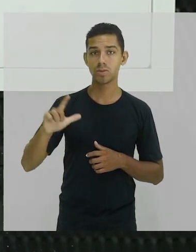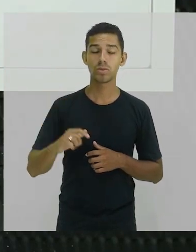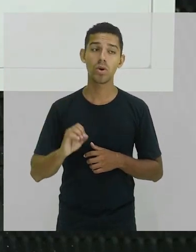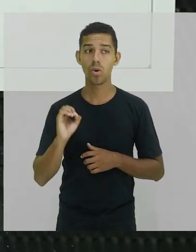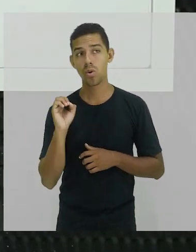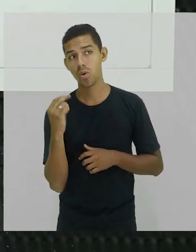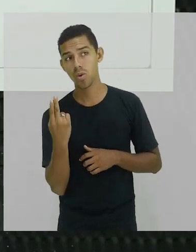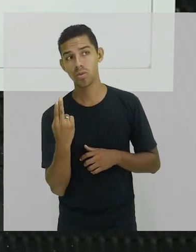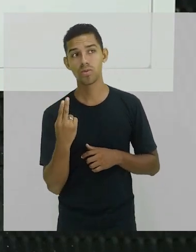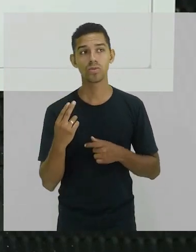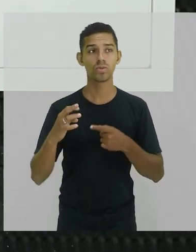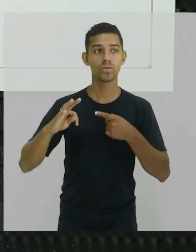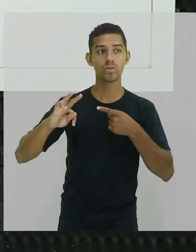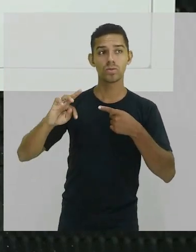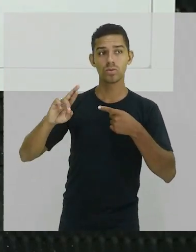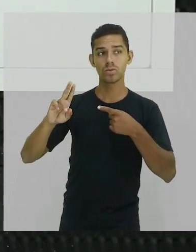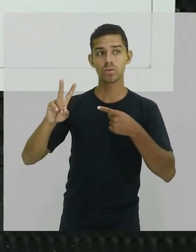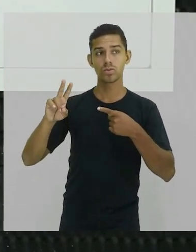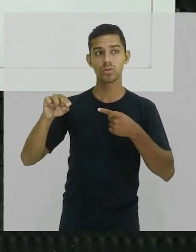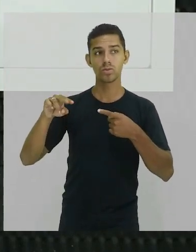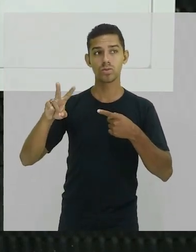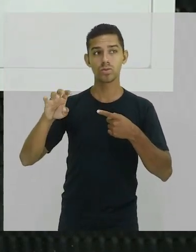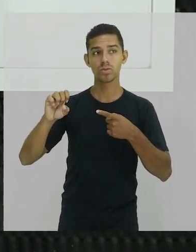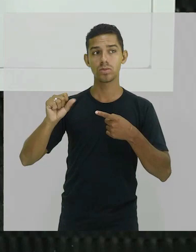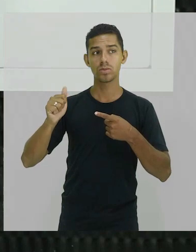ou transversal.